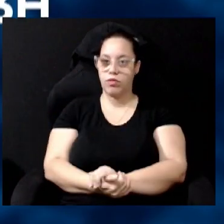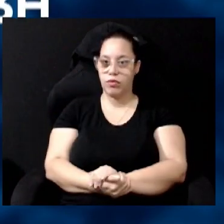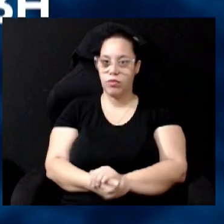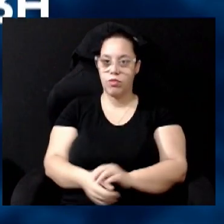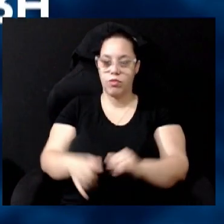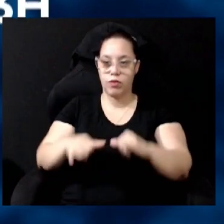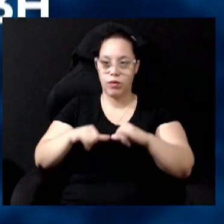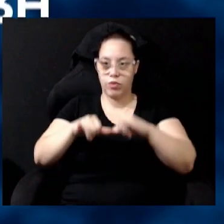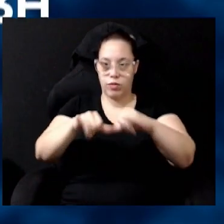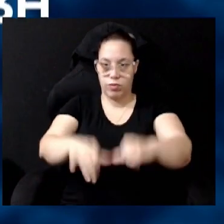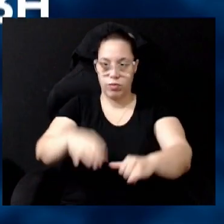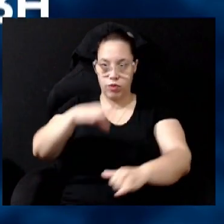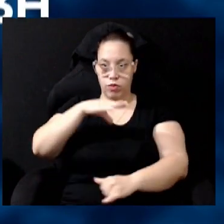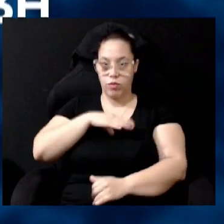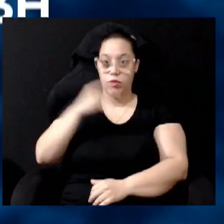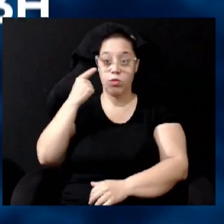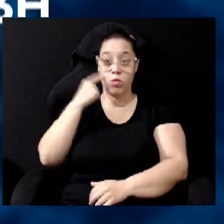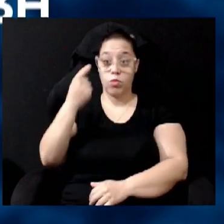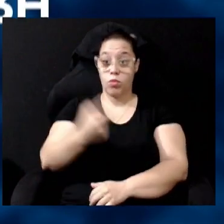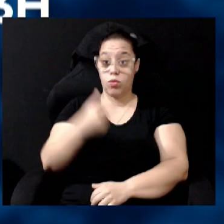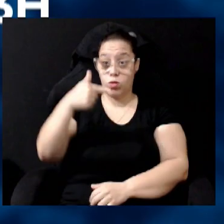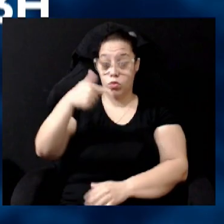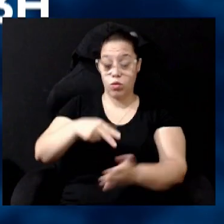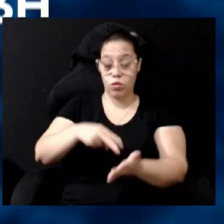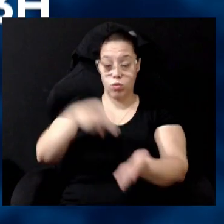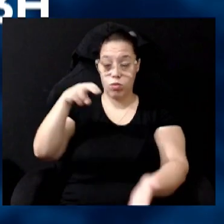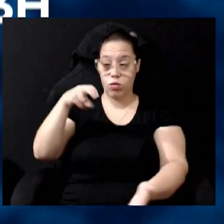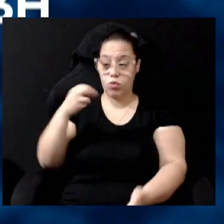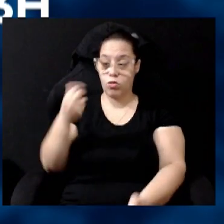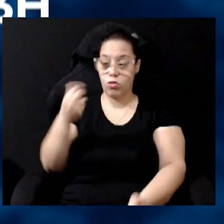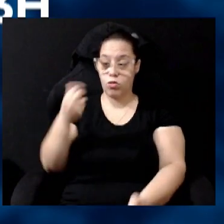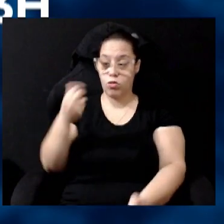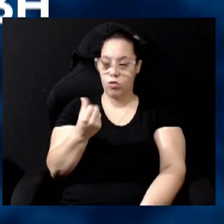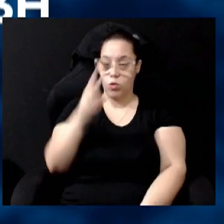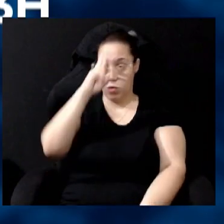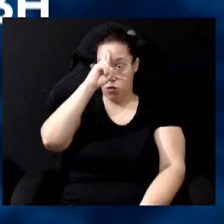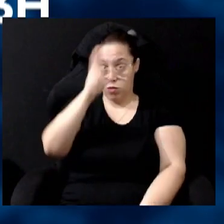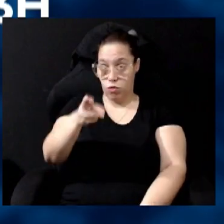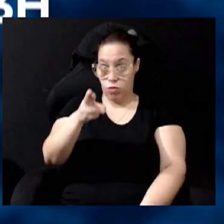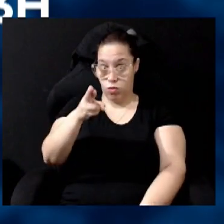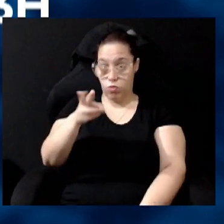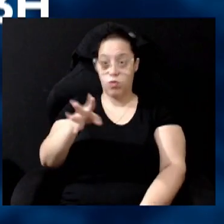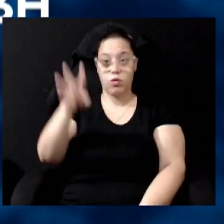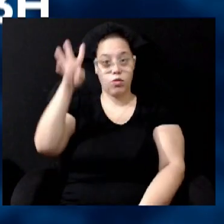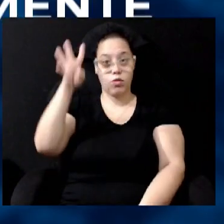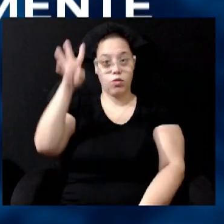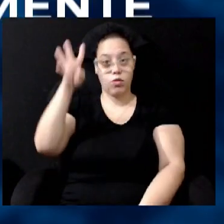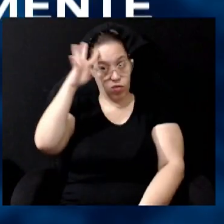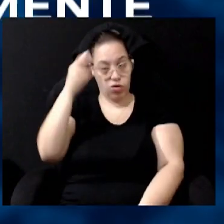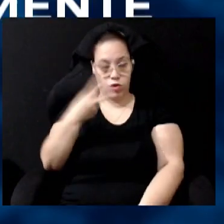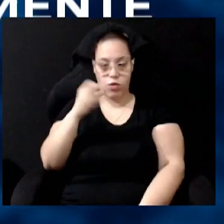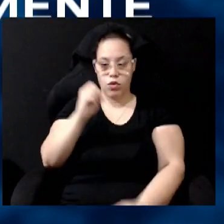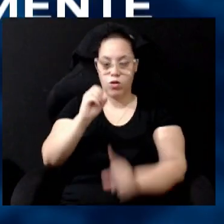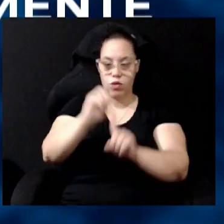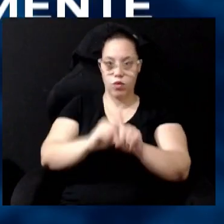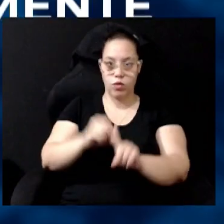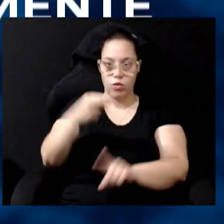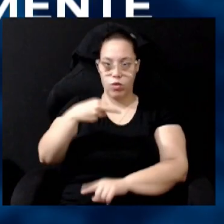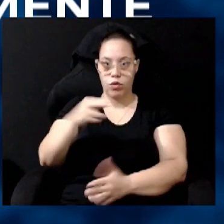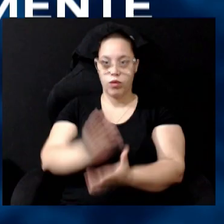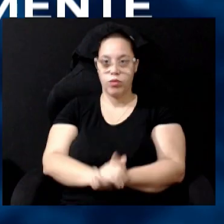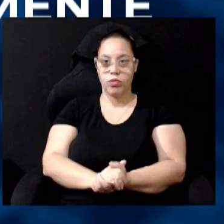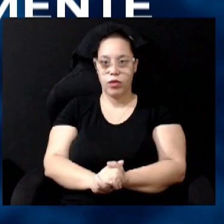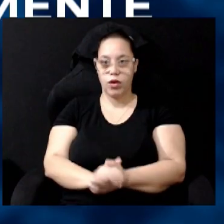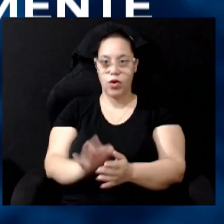Municipal funciona das 7 horas da manhã ao meio-dia nesta quarta-feira, dia 20 de novembro. As feiras